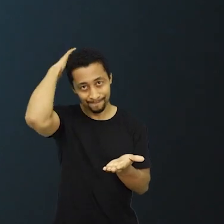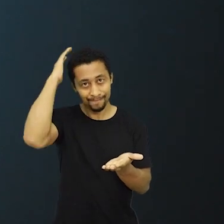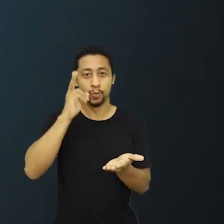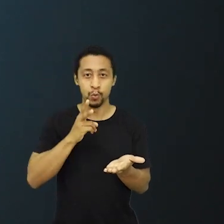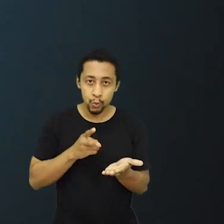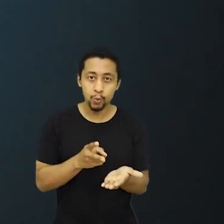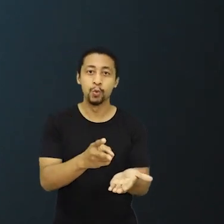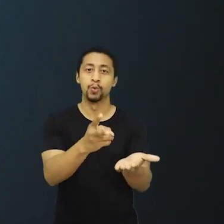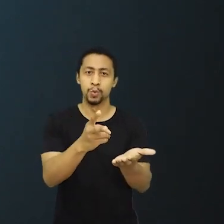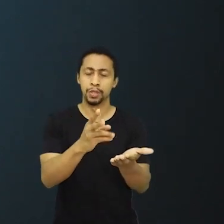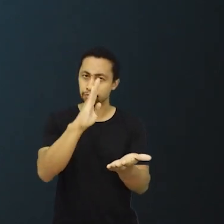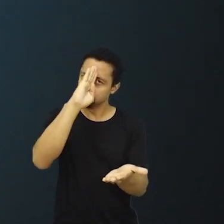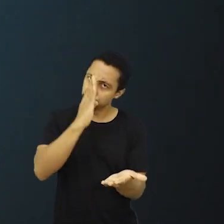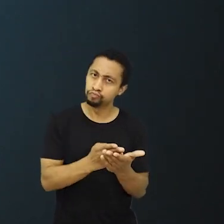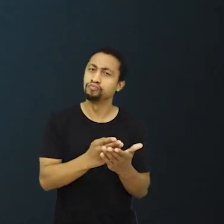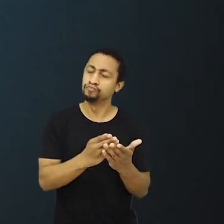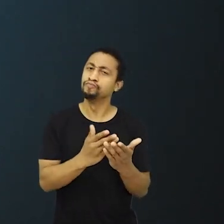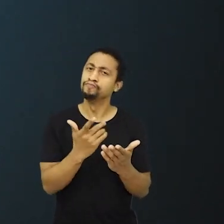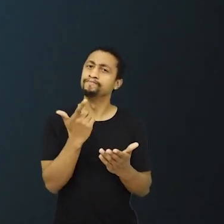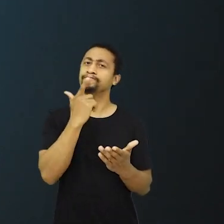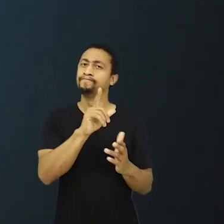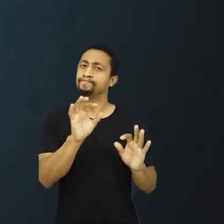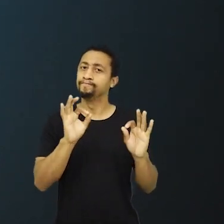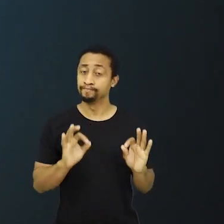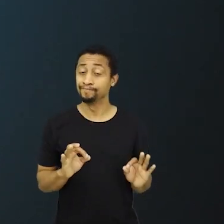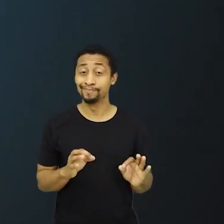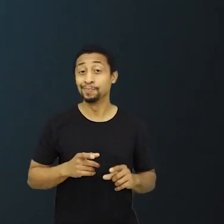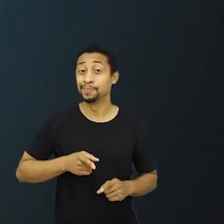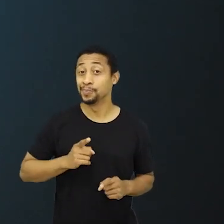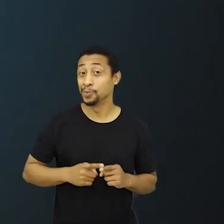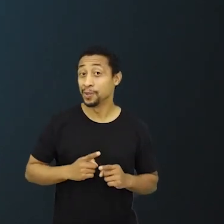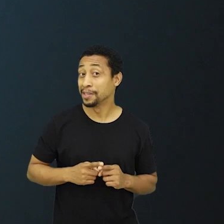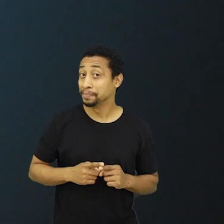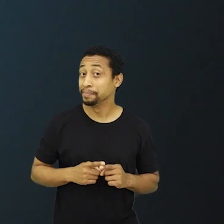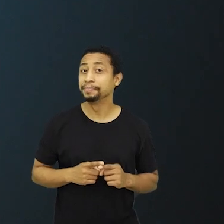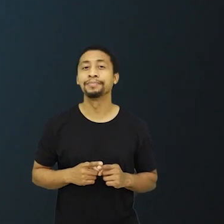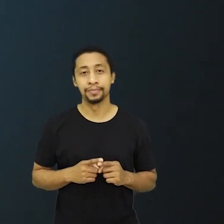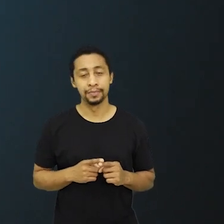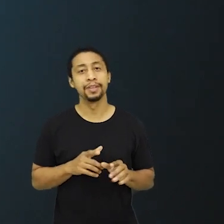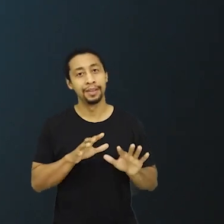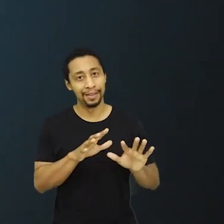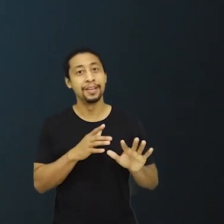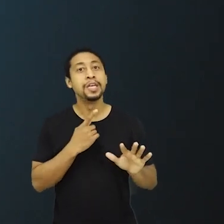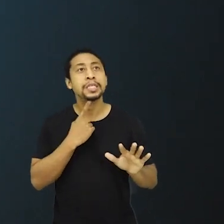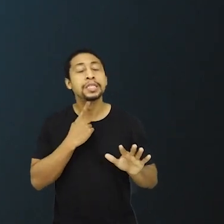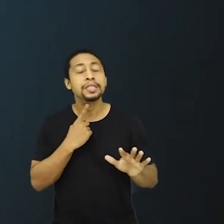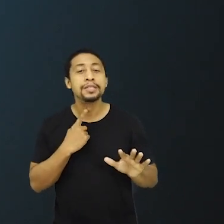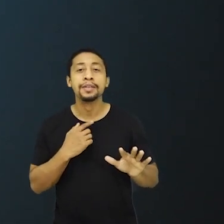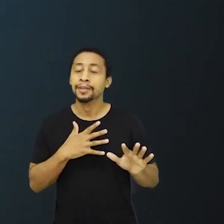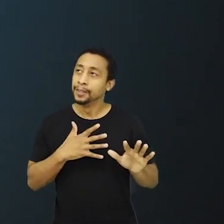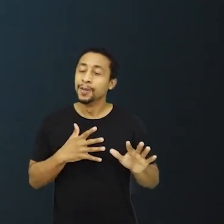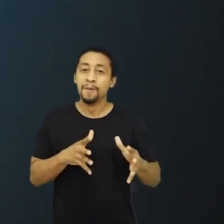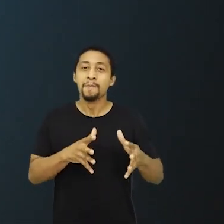eu sei que vai conseguir, e até porque o Instituto tem muita vontade também